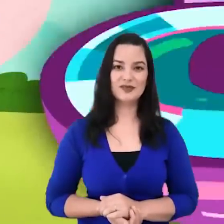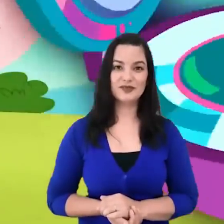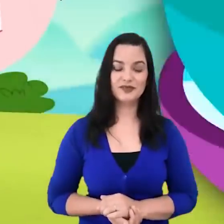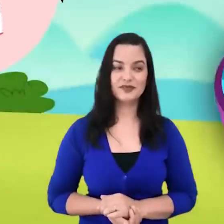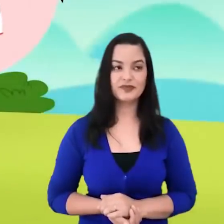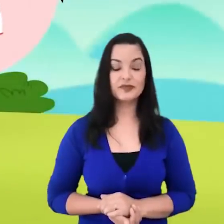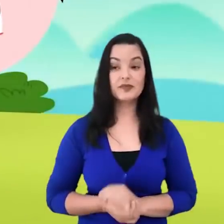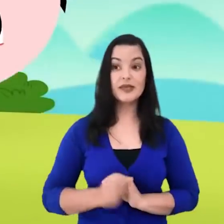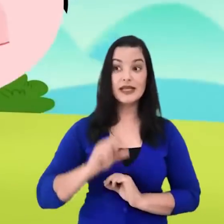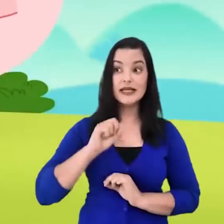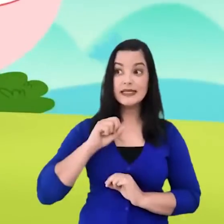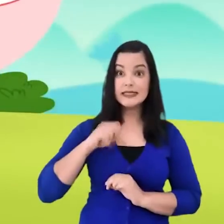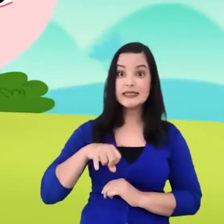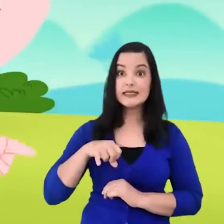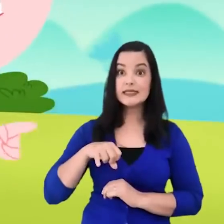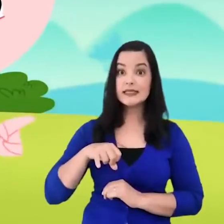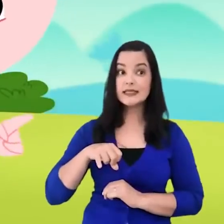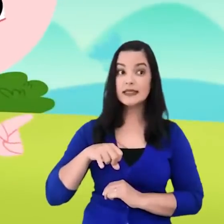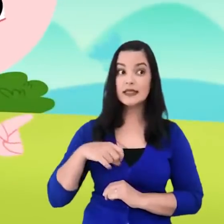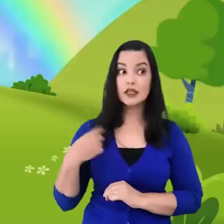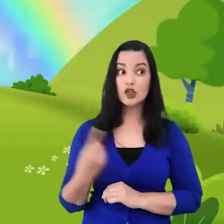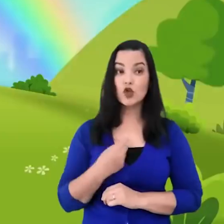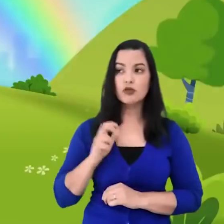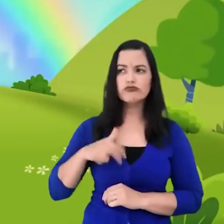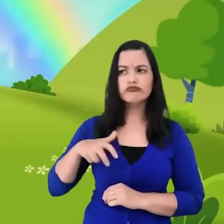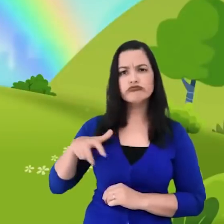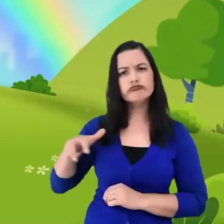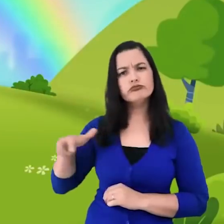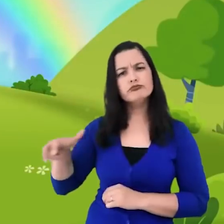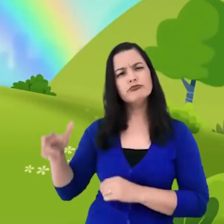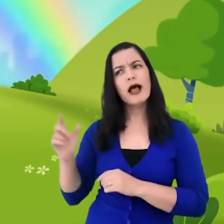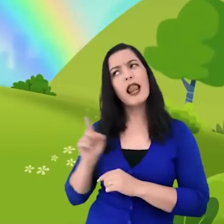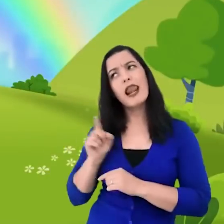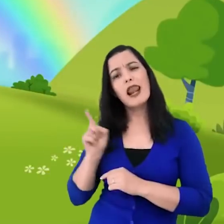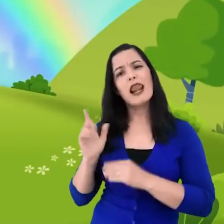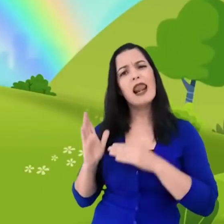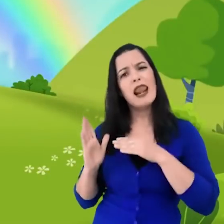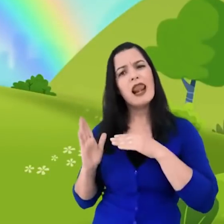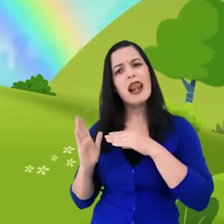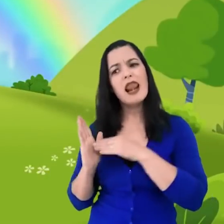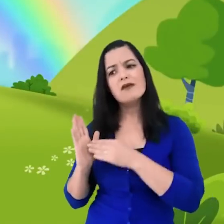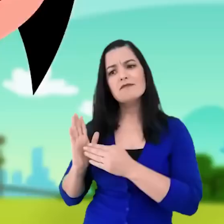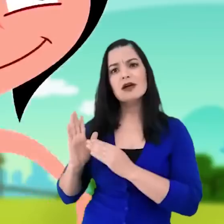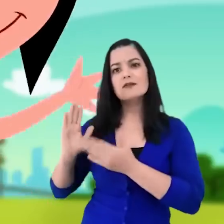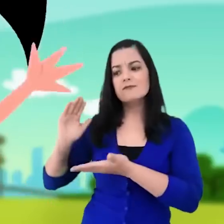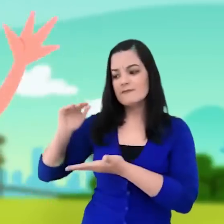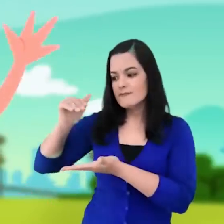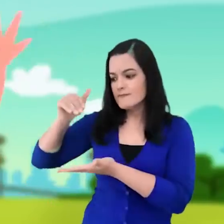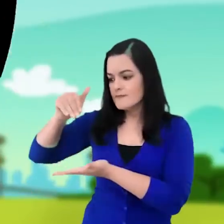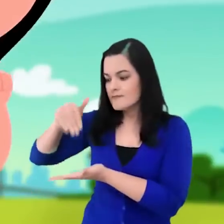E se a gente for bem pra lá? Onde o arco-íris encosta no chão?